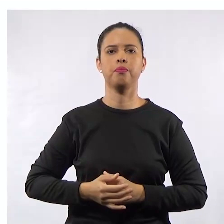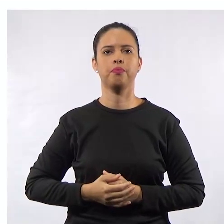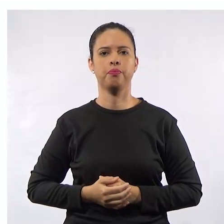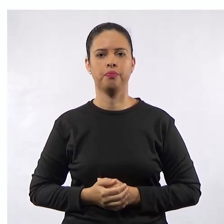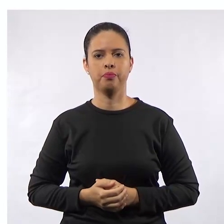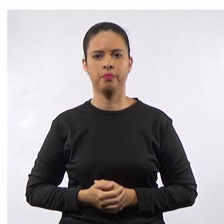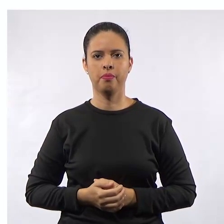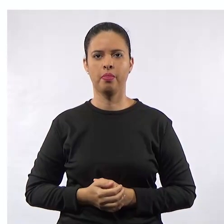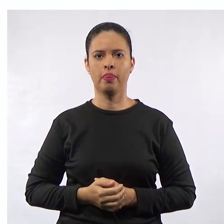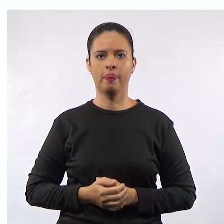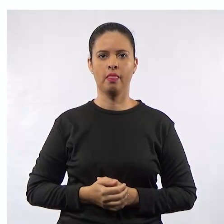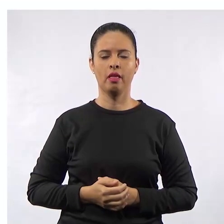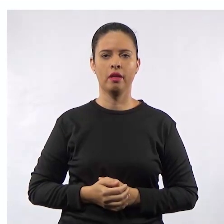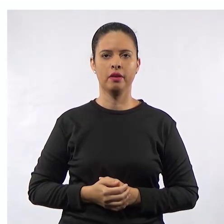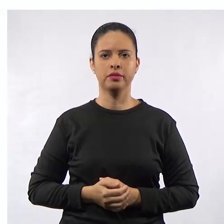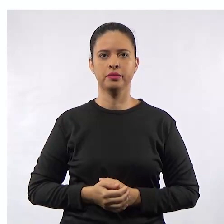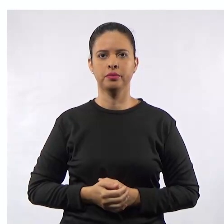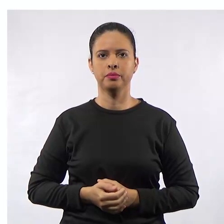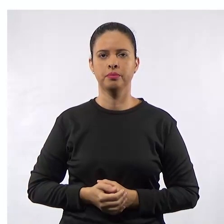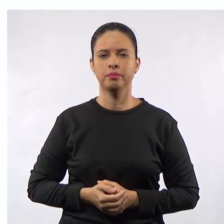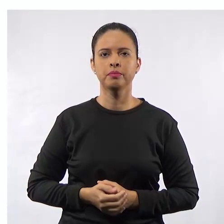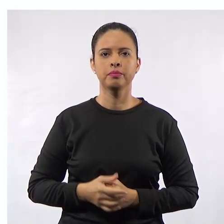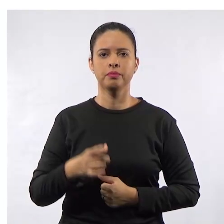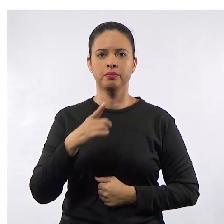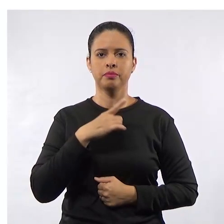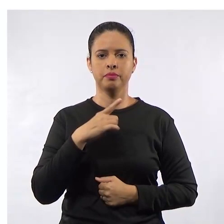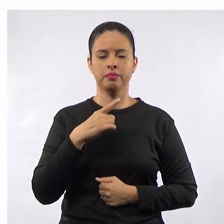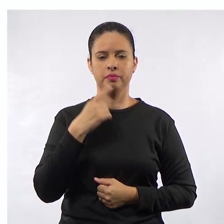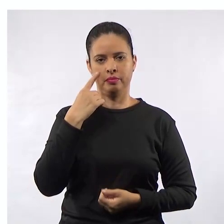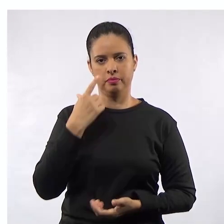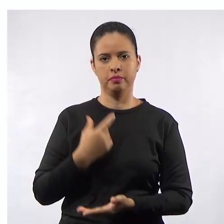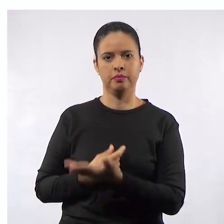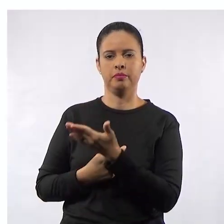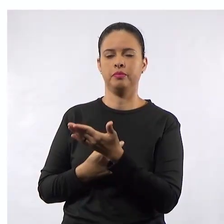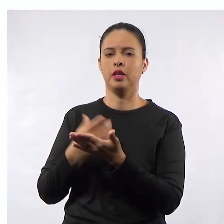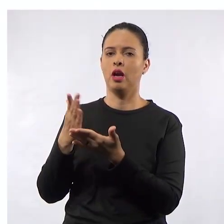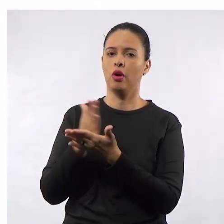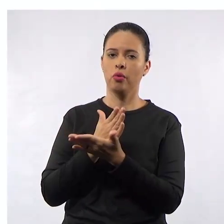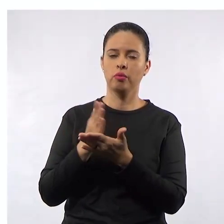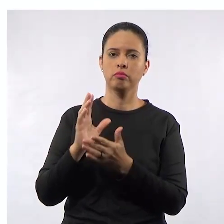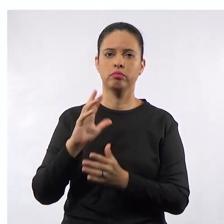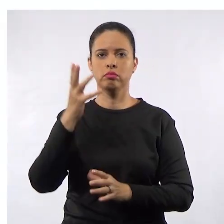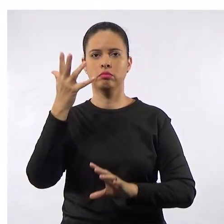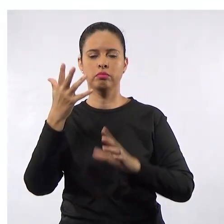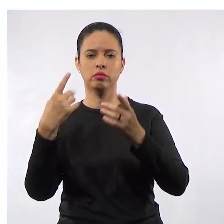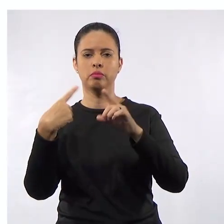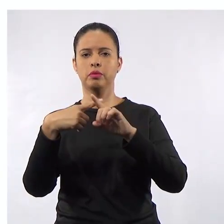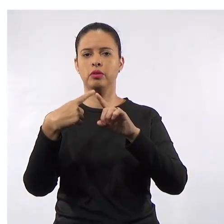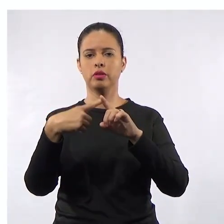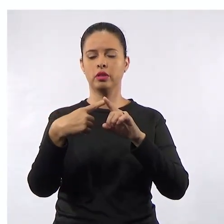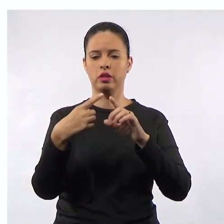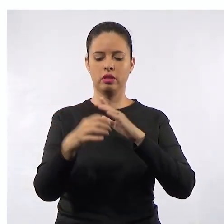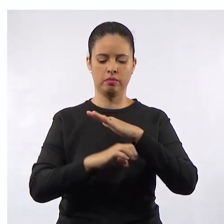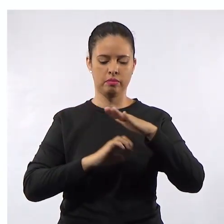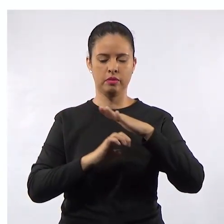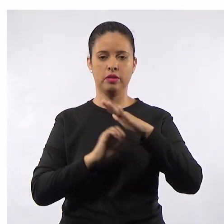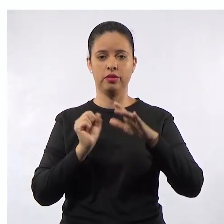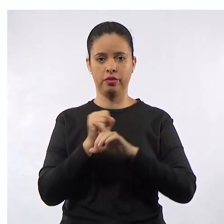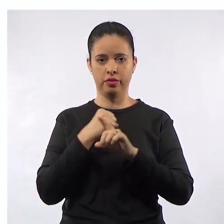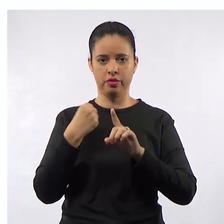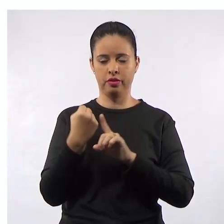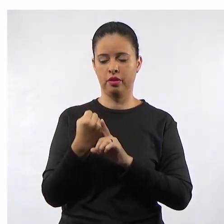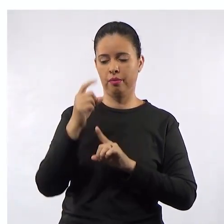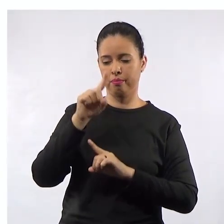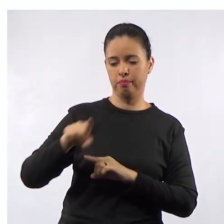eu trouxe para vocês alguns fatores que Dão origem a dissolução né ou seja ele é só dissolução